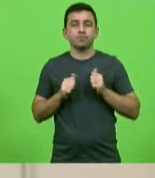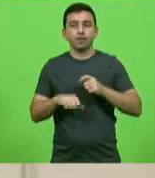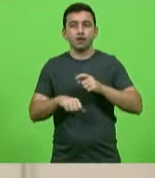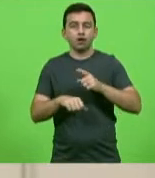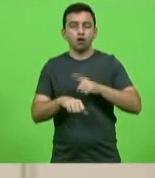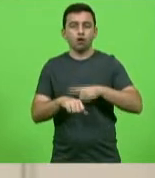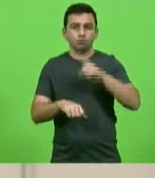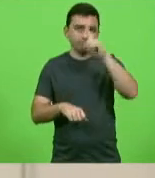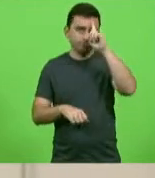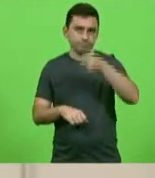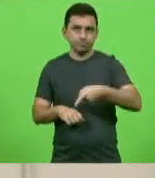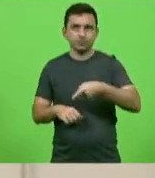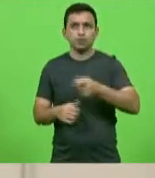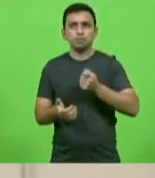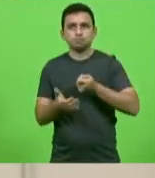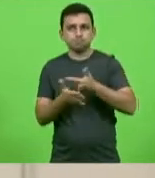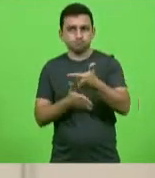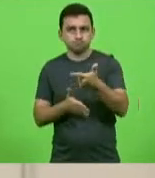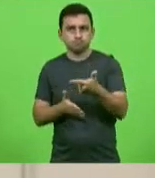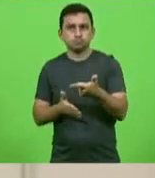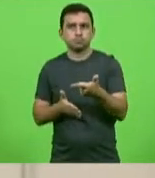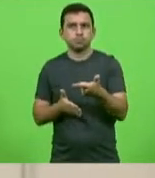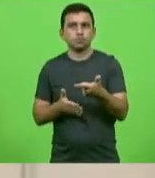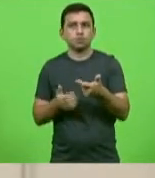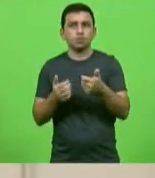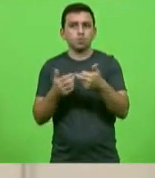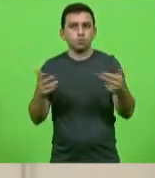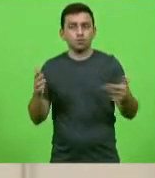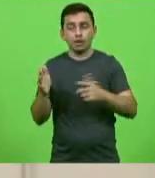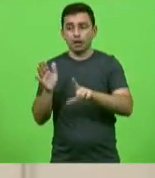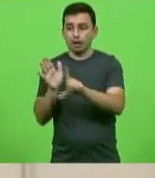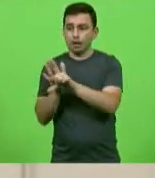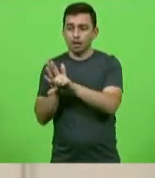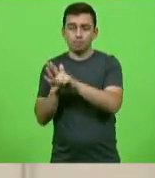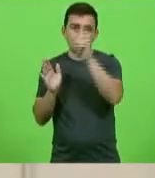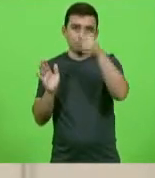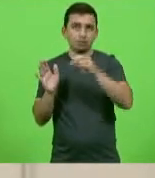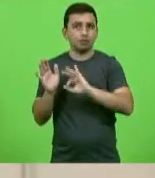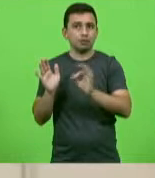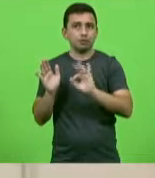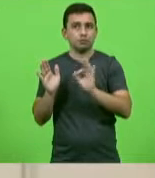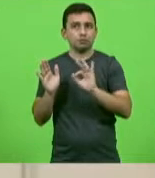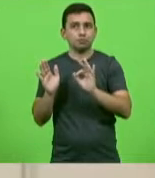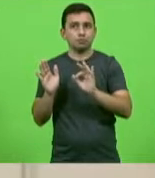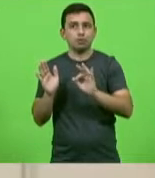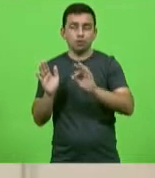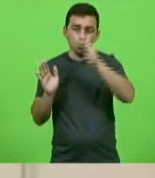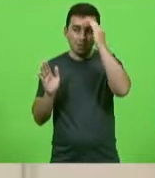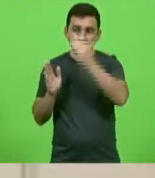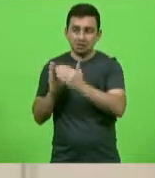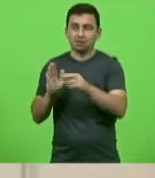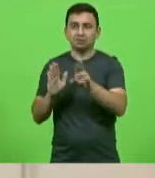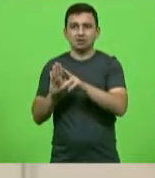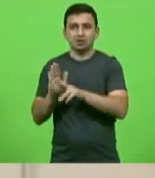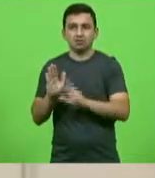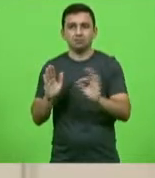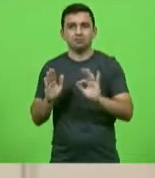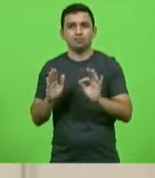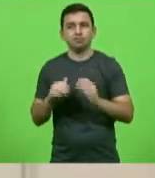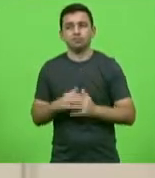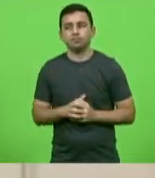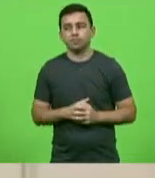ordem para a realização de despesas não autorizadas por lei ou sem observância das prescrições